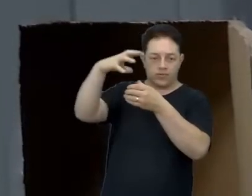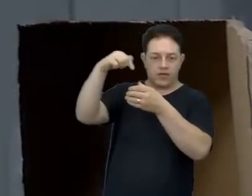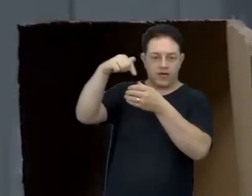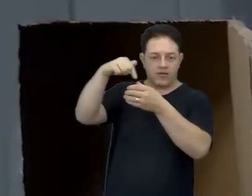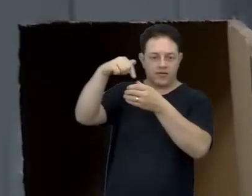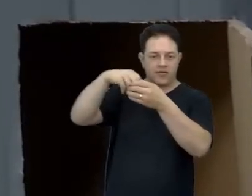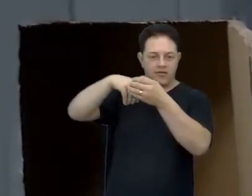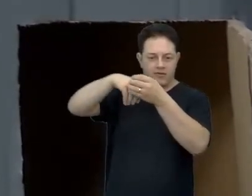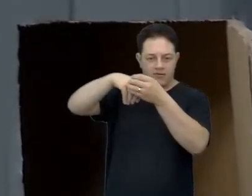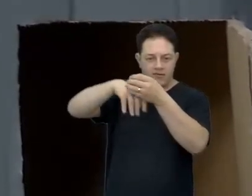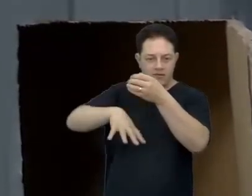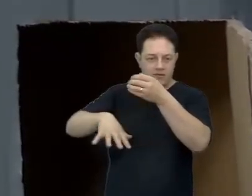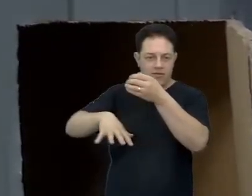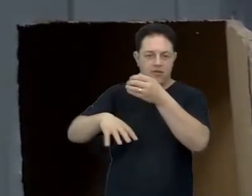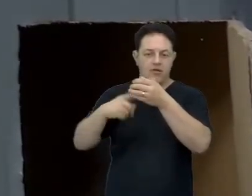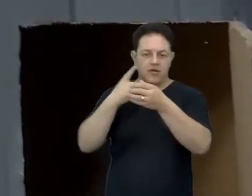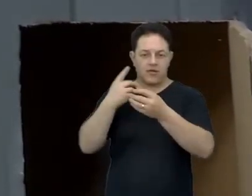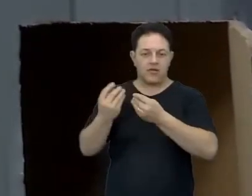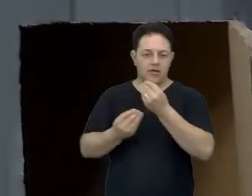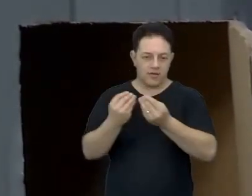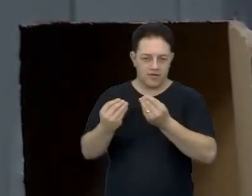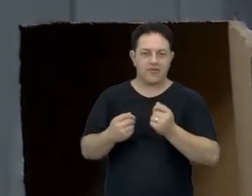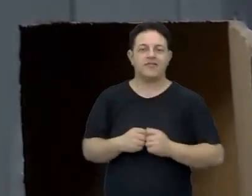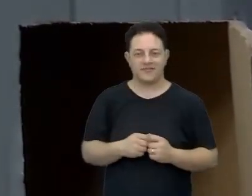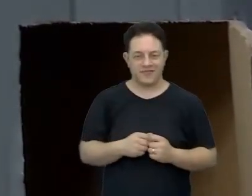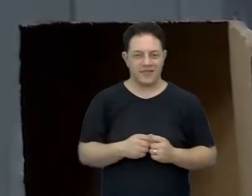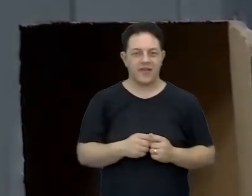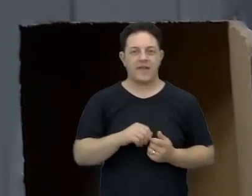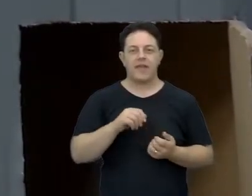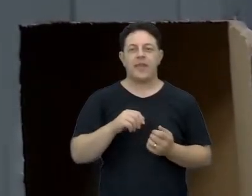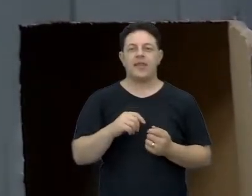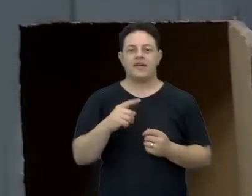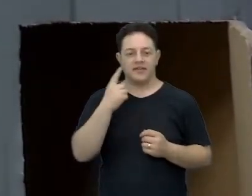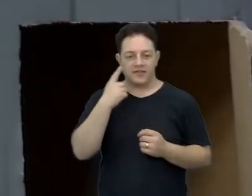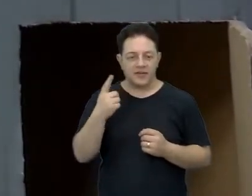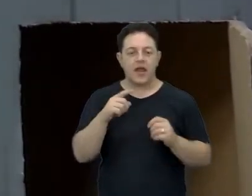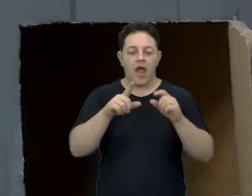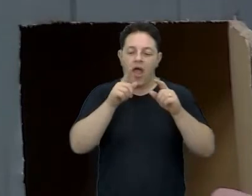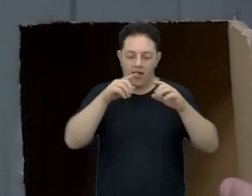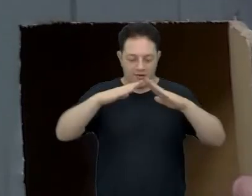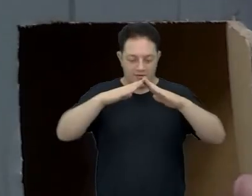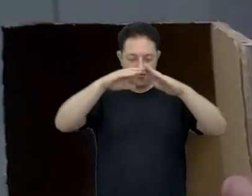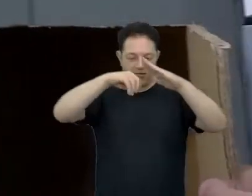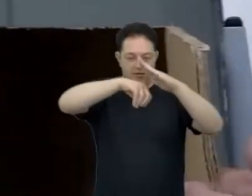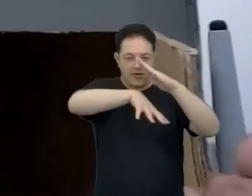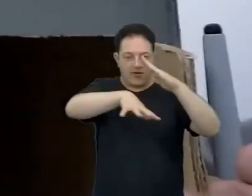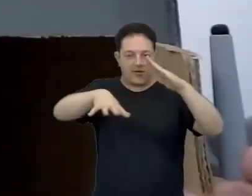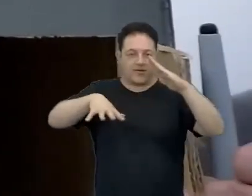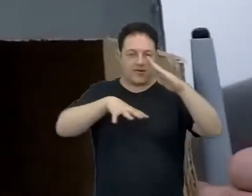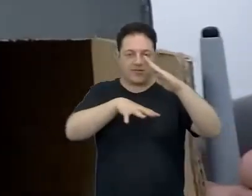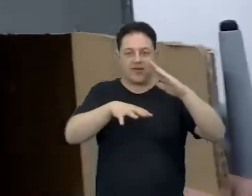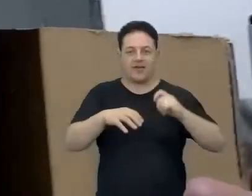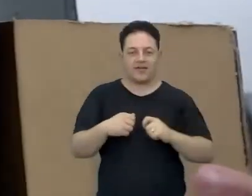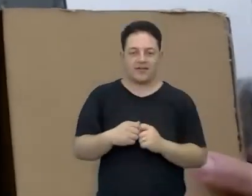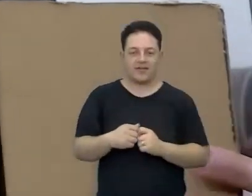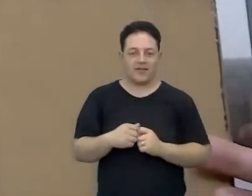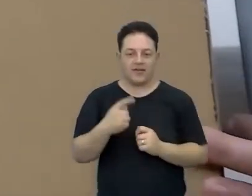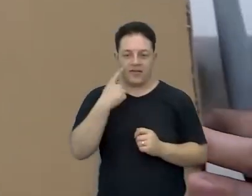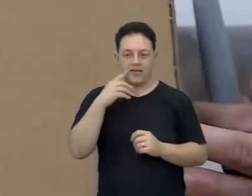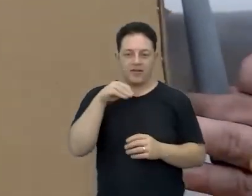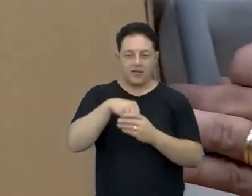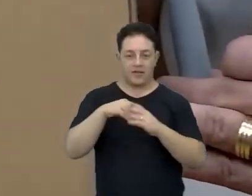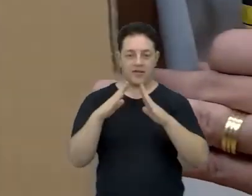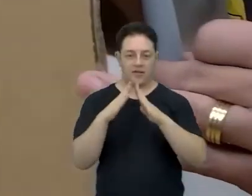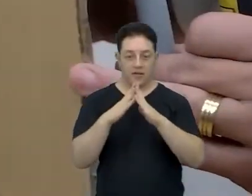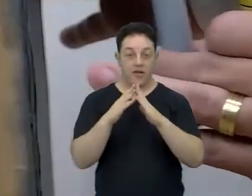sofrer então refração e reflexão total, distribuindo a luz lá para dentro da nossa casa. Se